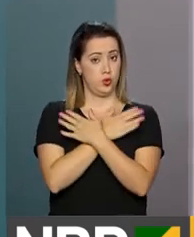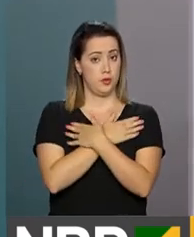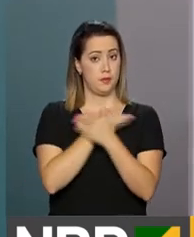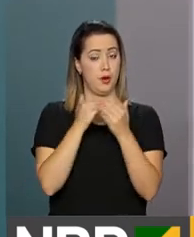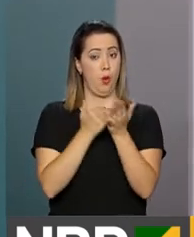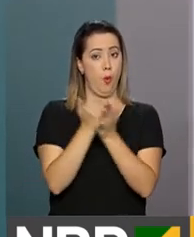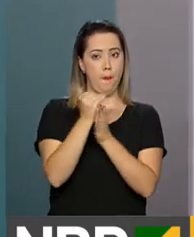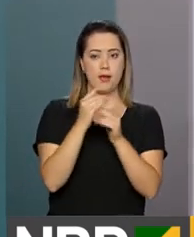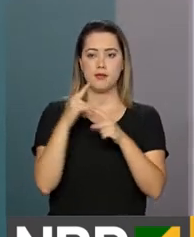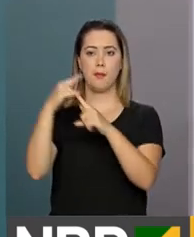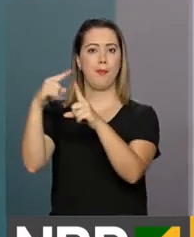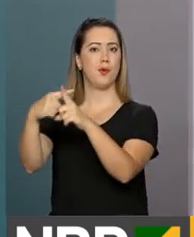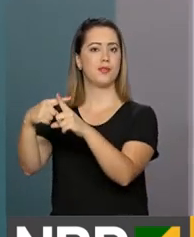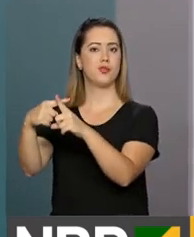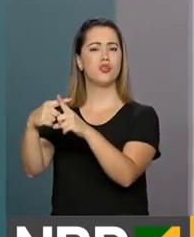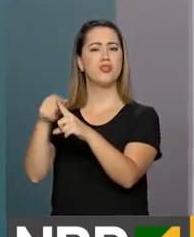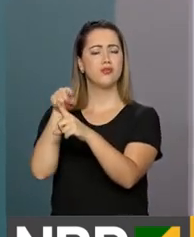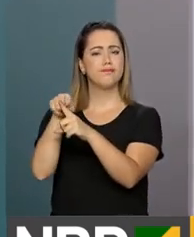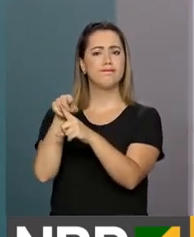positivo